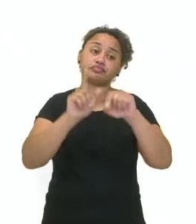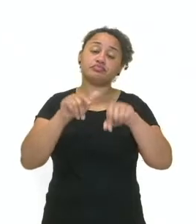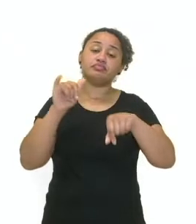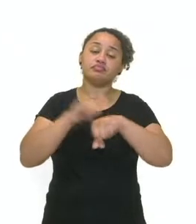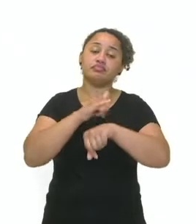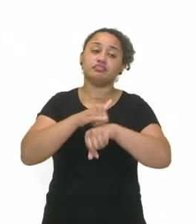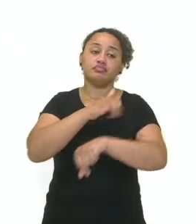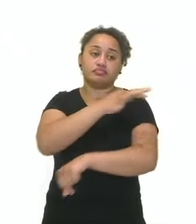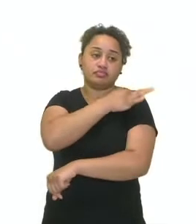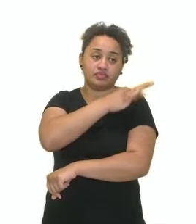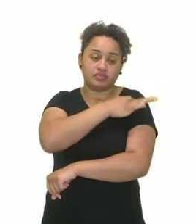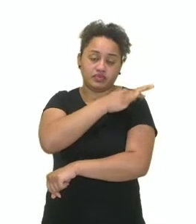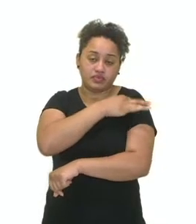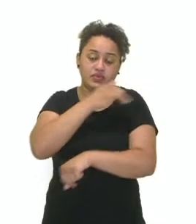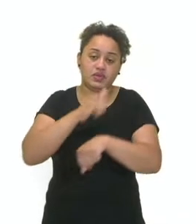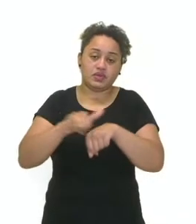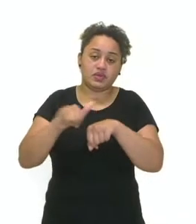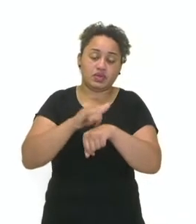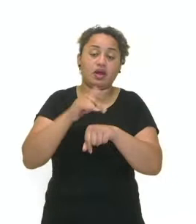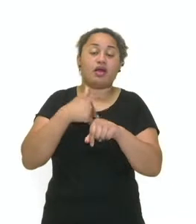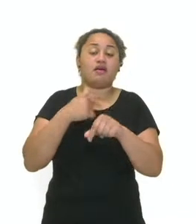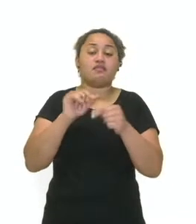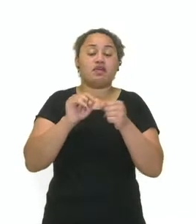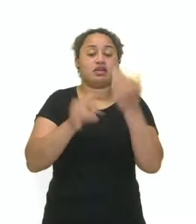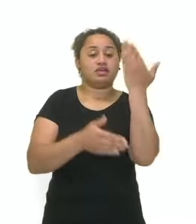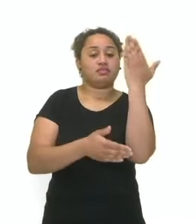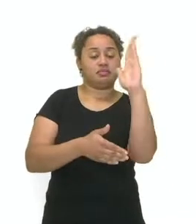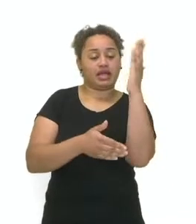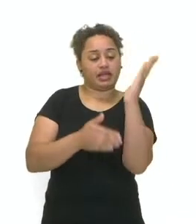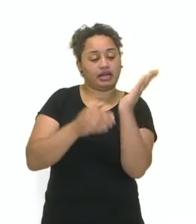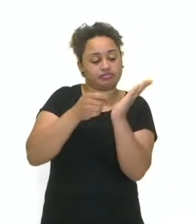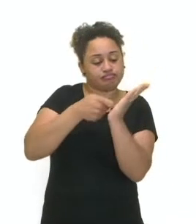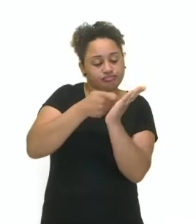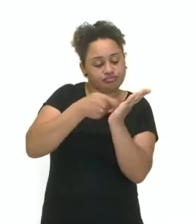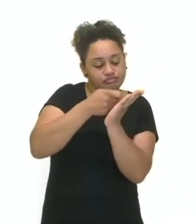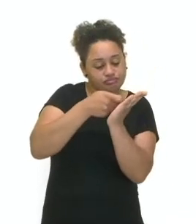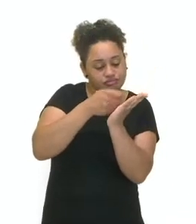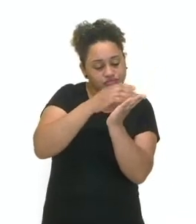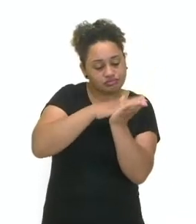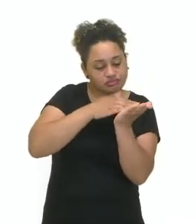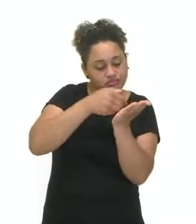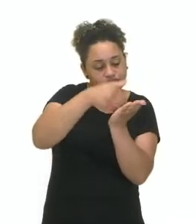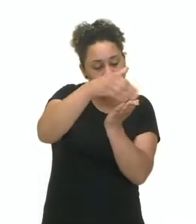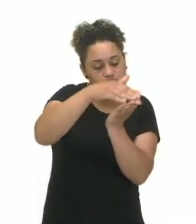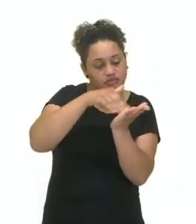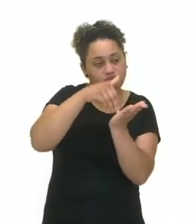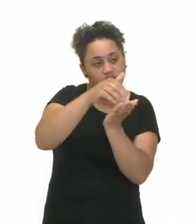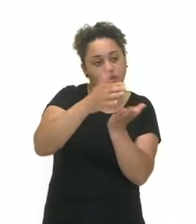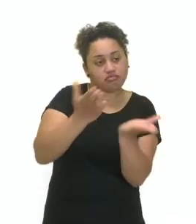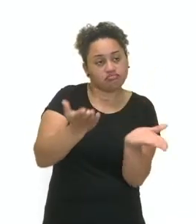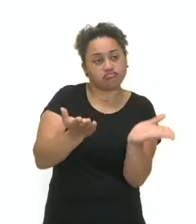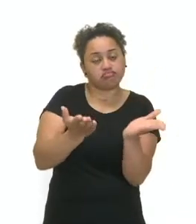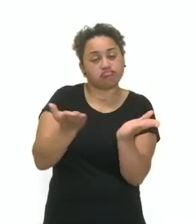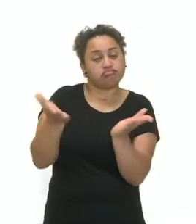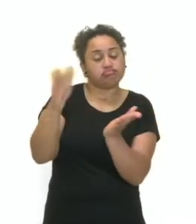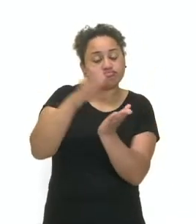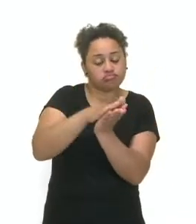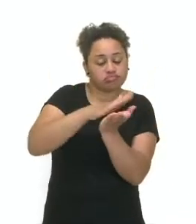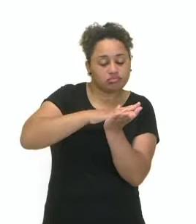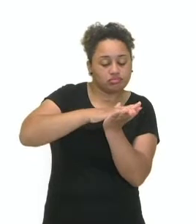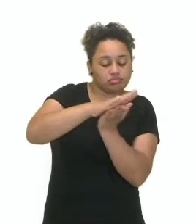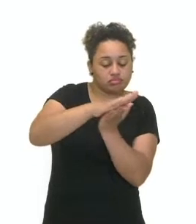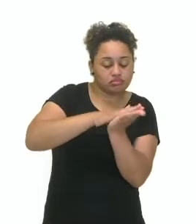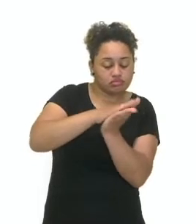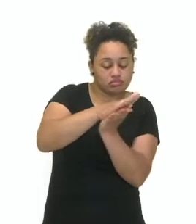a xilogravura é uma técnica de gravura em madeira. O desenho é entalhado na madeira, né? A madeira é